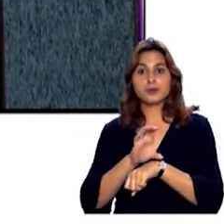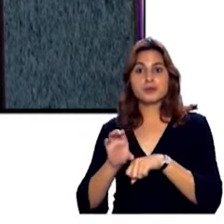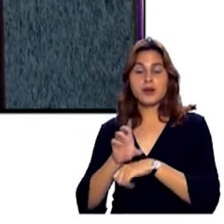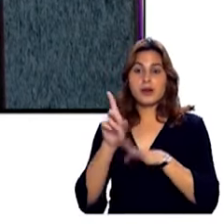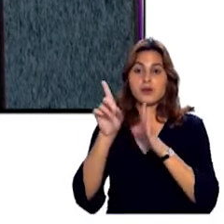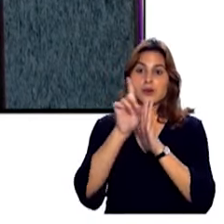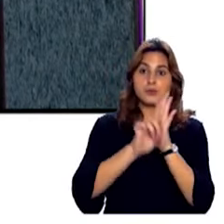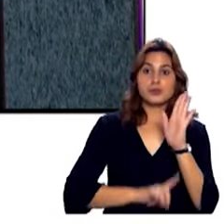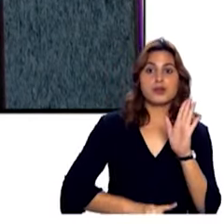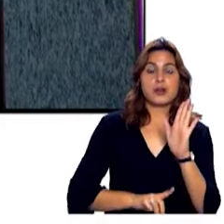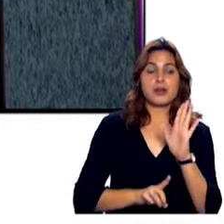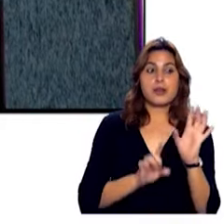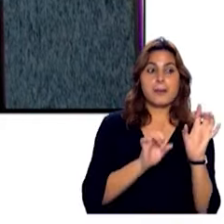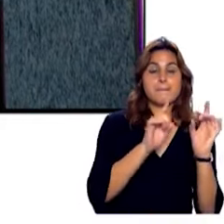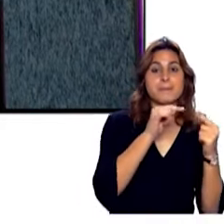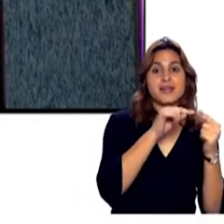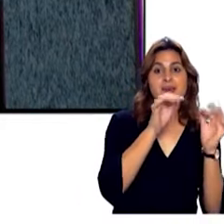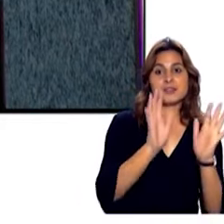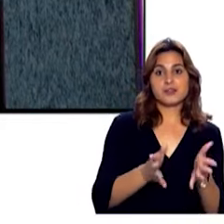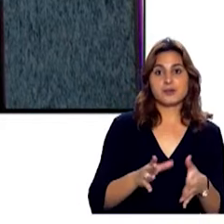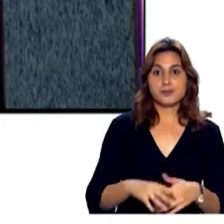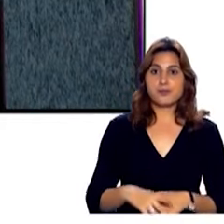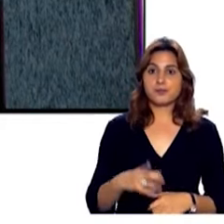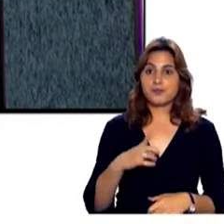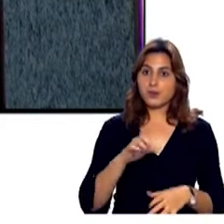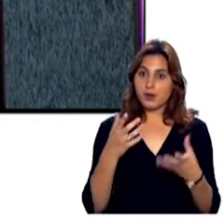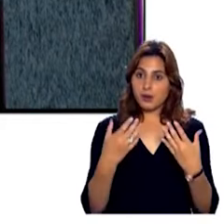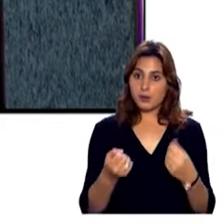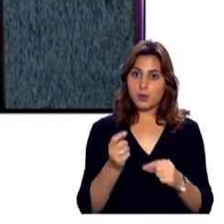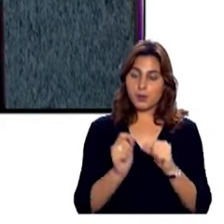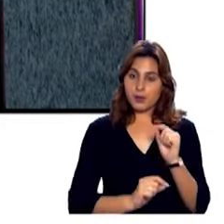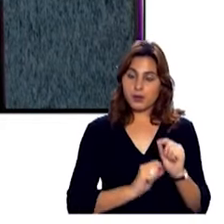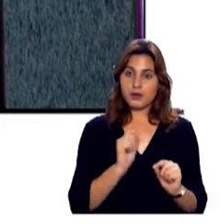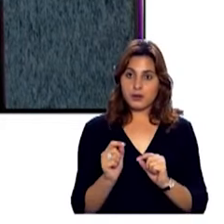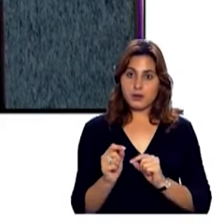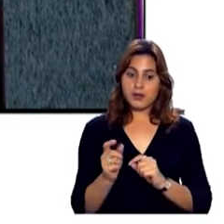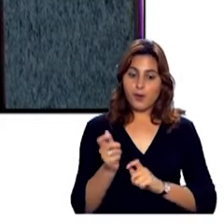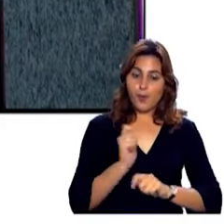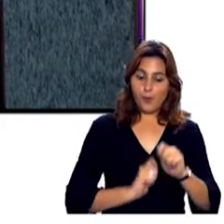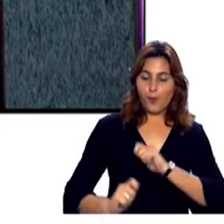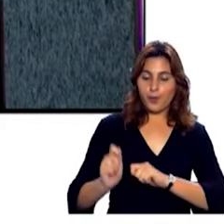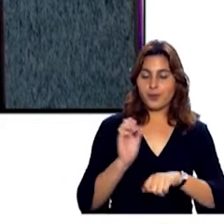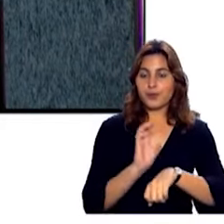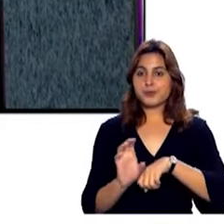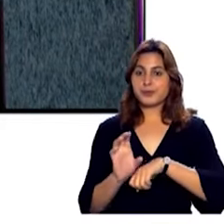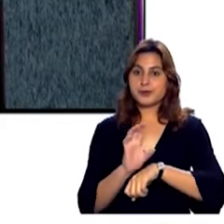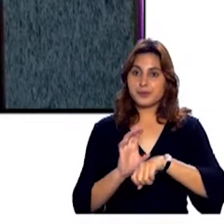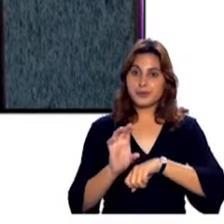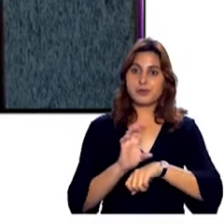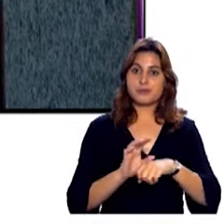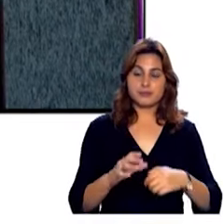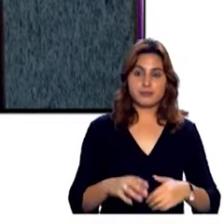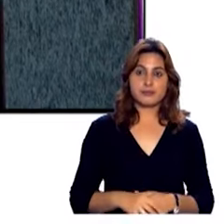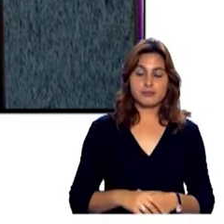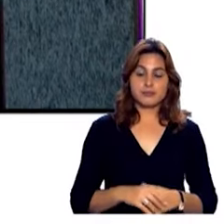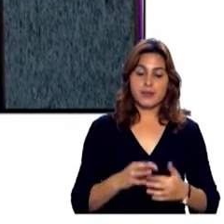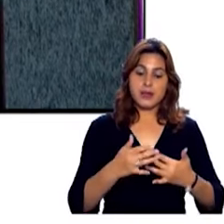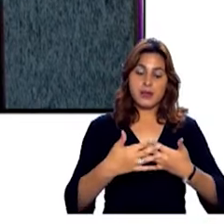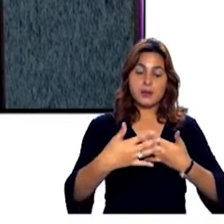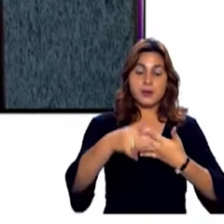vivente nós estamos estaríamos admitindo o controle de constitucionalidade a partir da